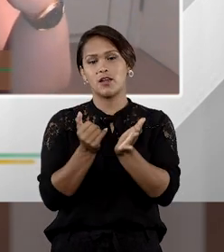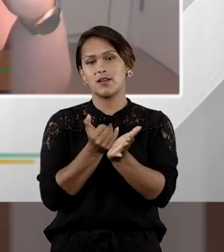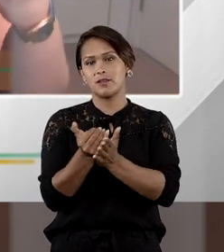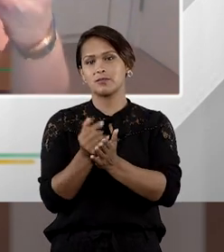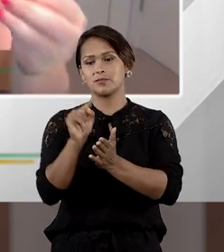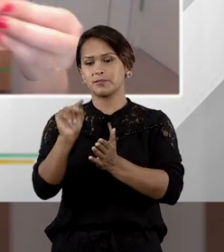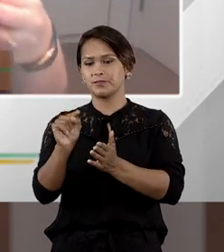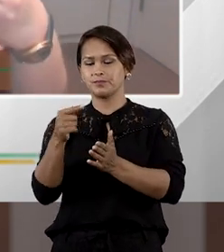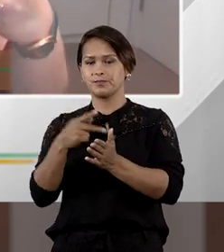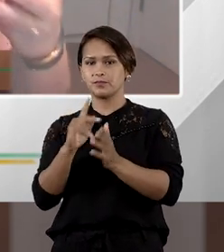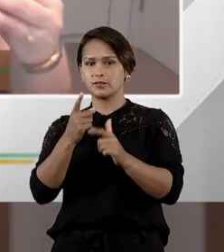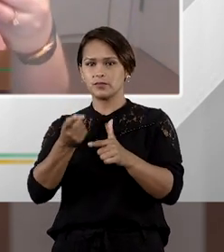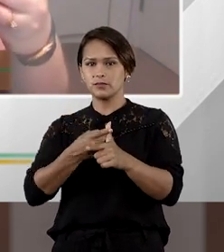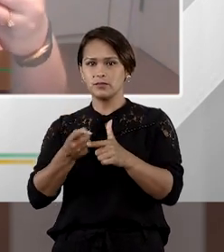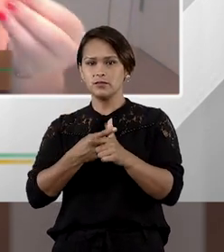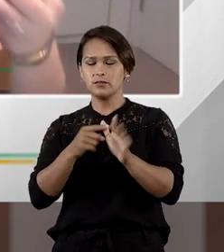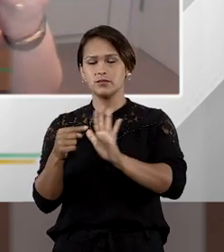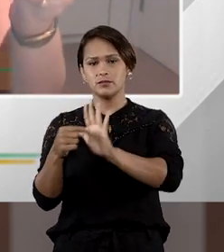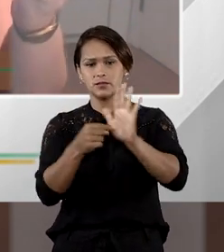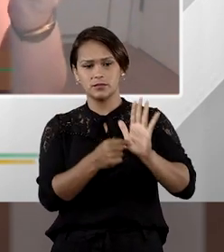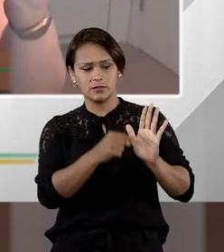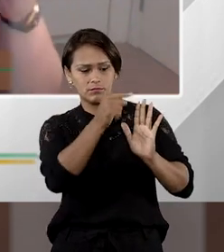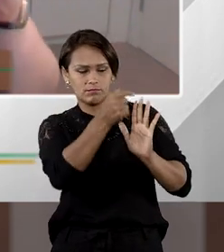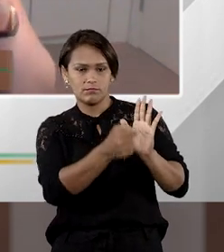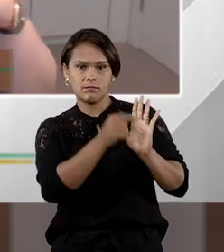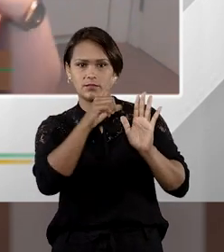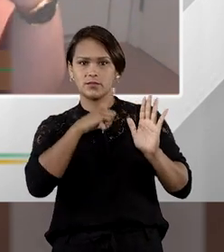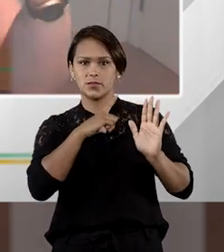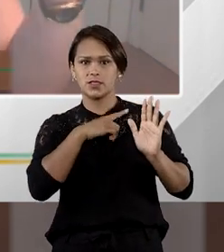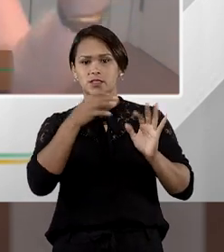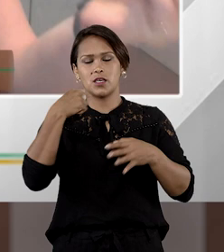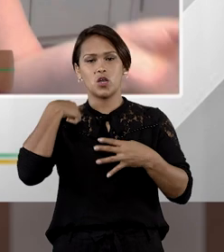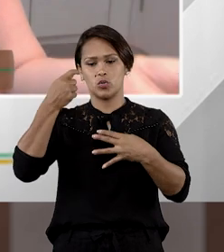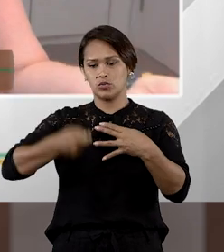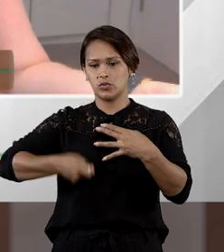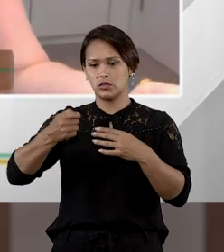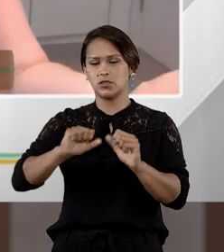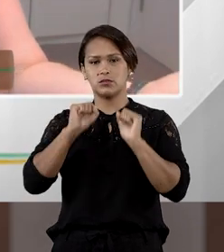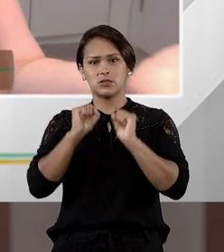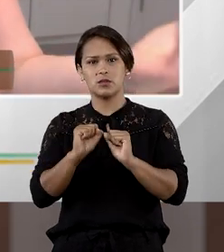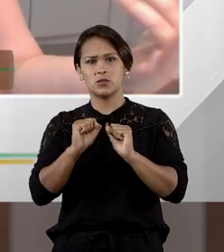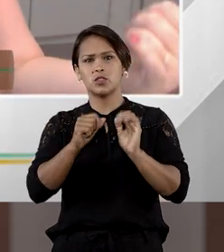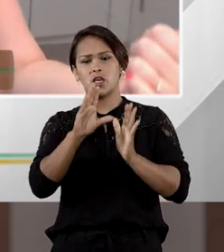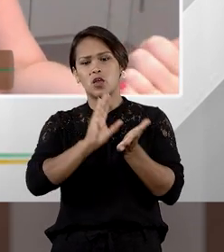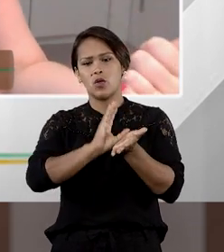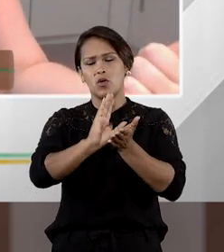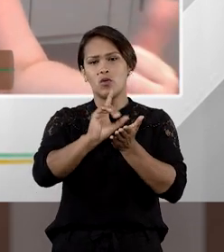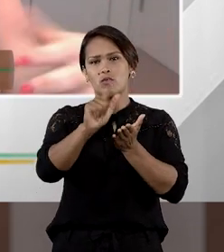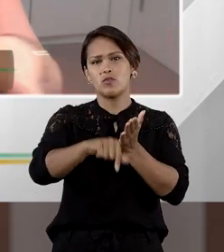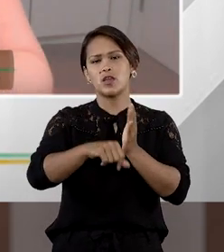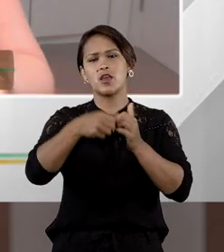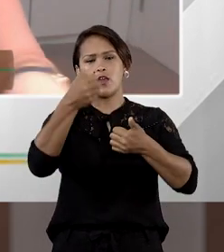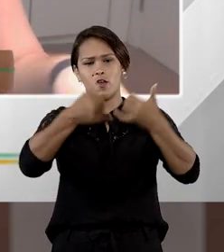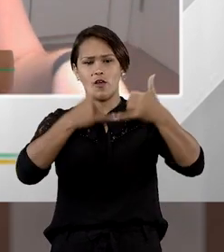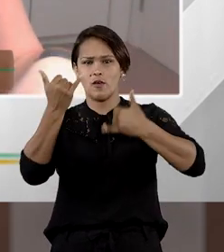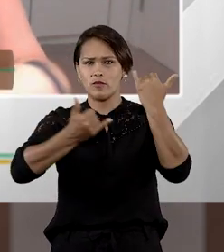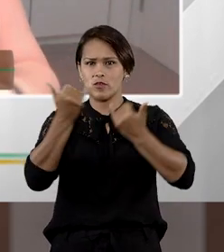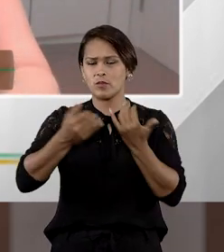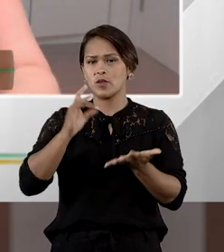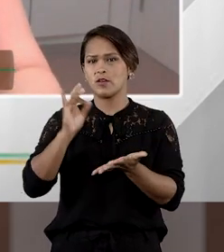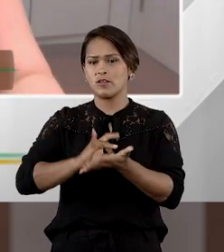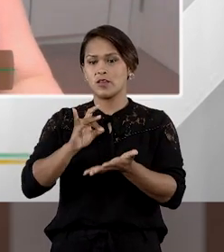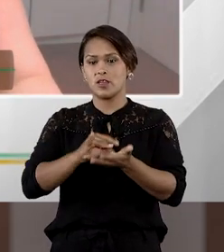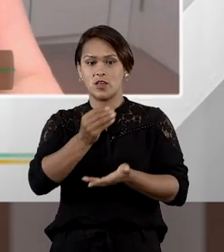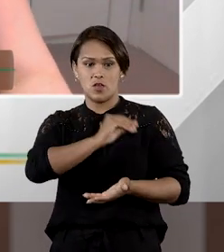partir do que o devedor trouxer, ou eventualmente o juiz vai poder expedir ofícios para que venham informações sobre a